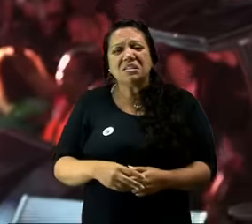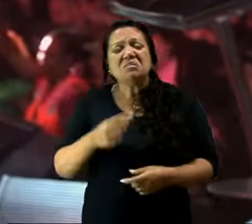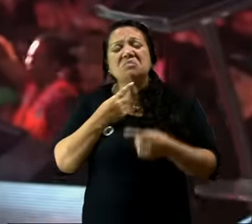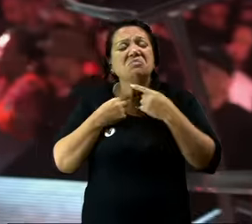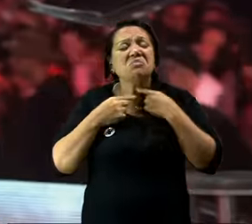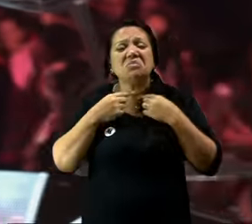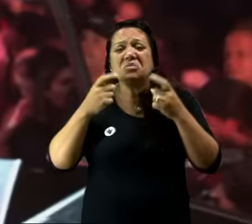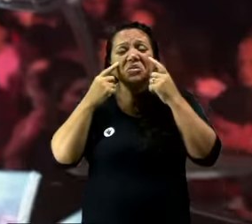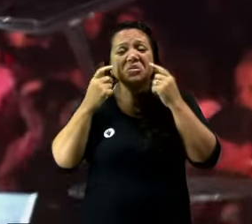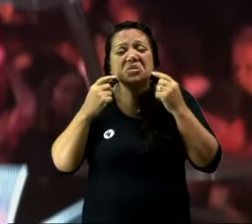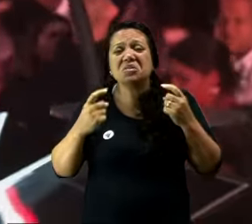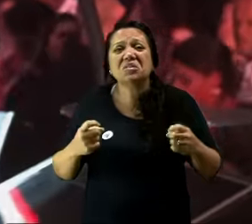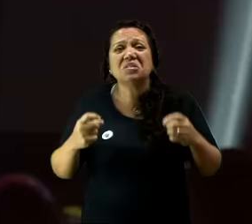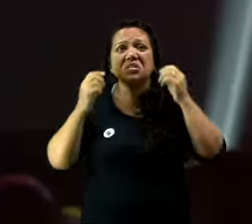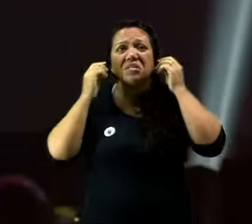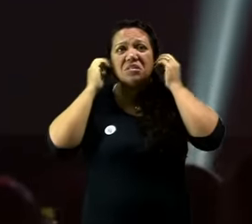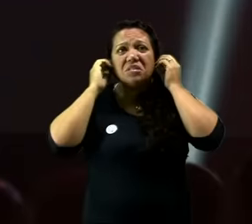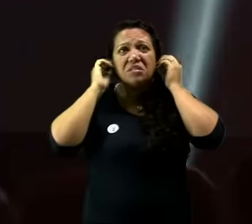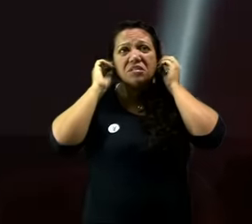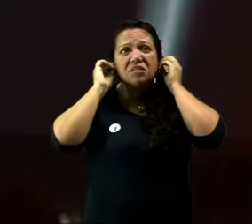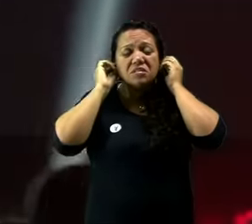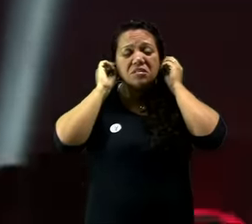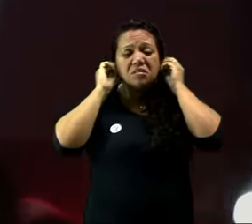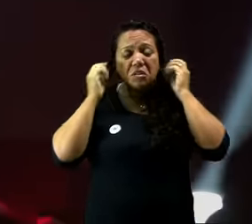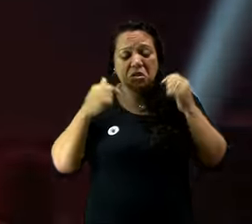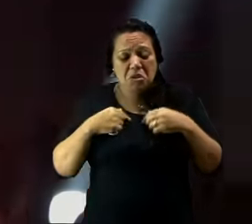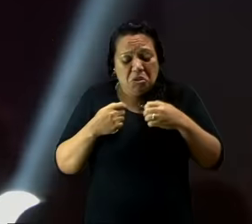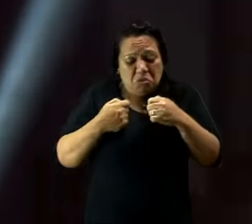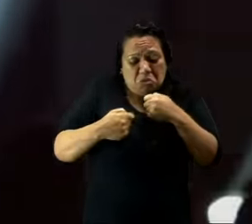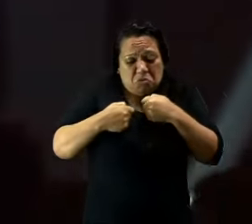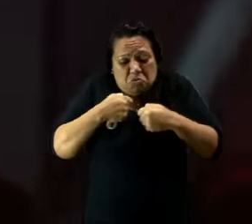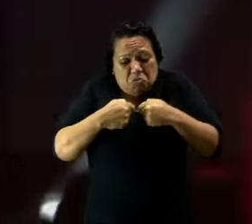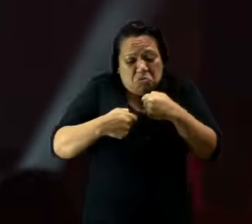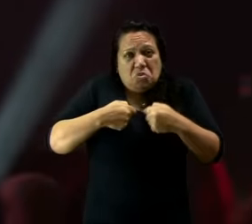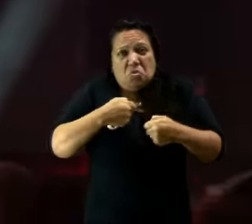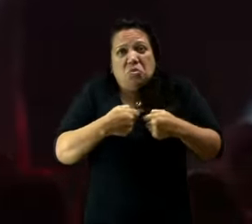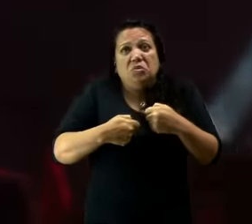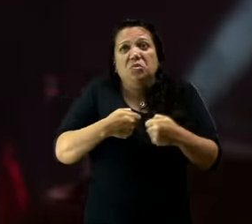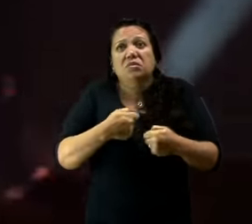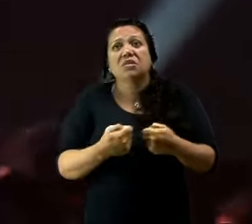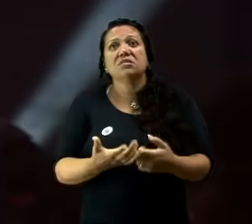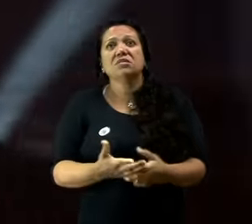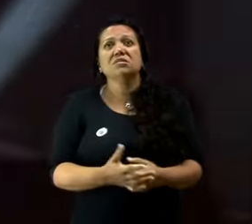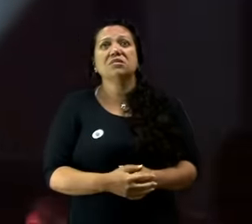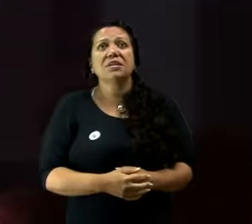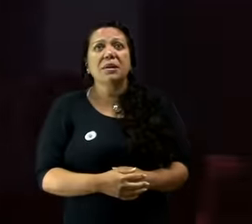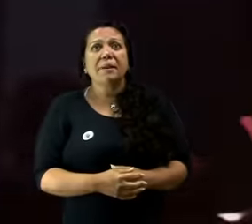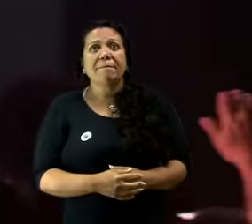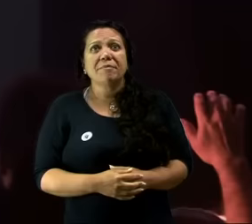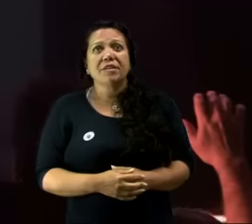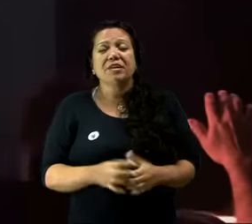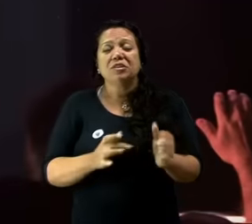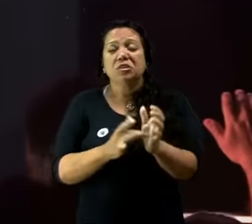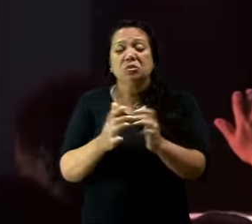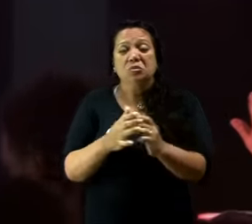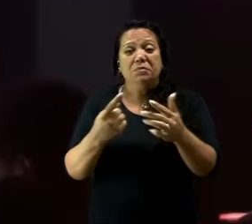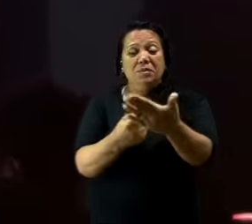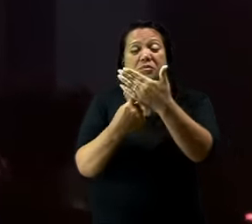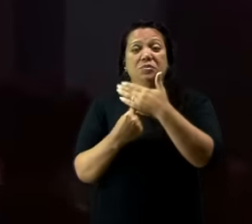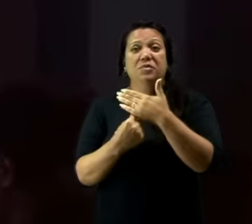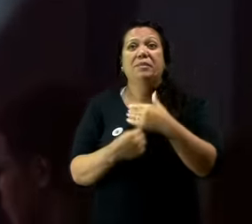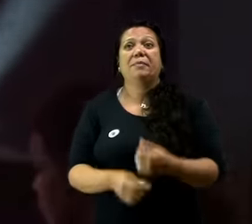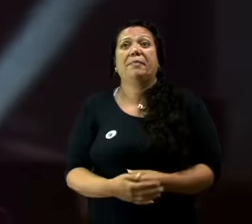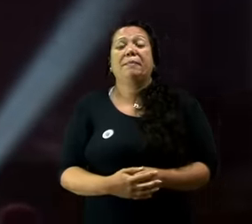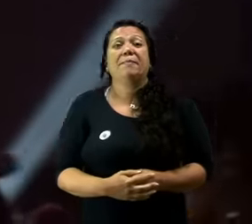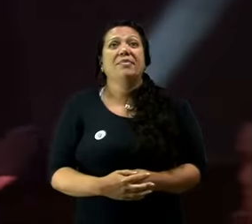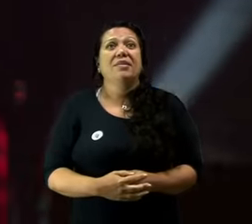Eu estou me controlando porque eu tenho que conduzir o culto, a reunião. Eu não sei o que eu faço. Eu fico: Jesus, me ajuda. Mas